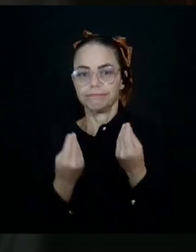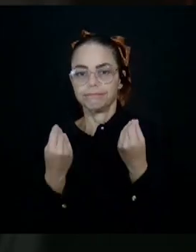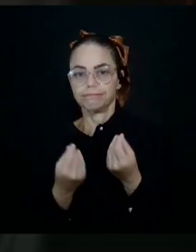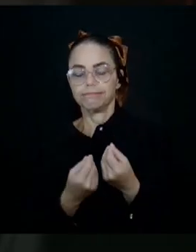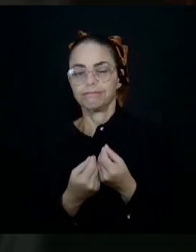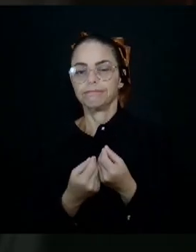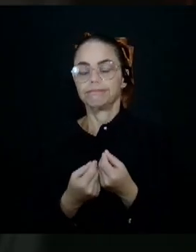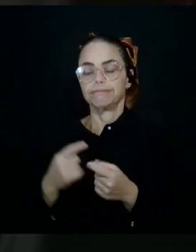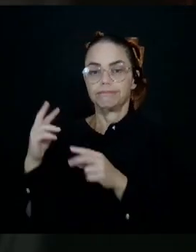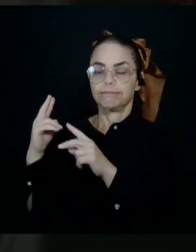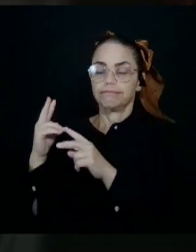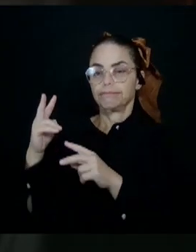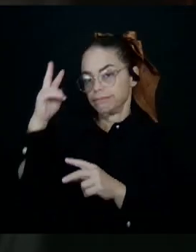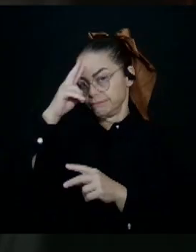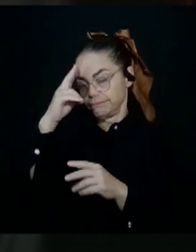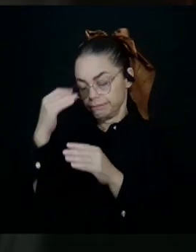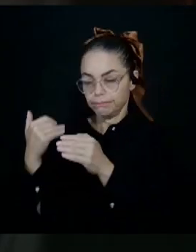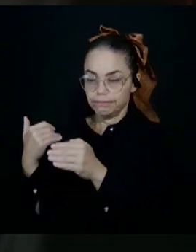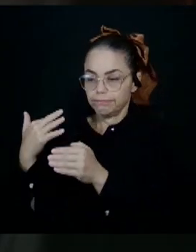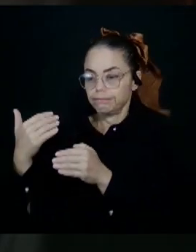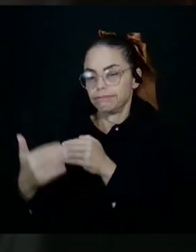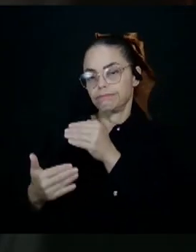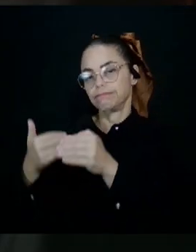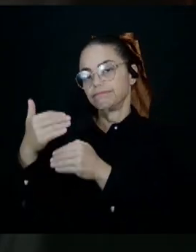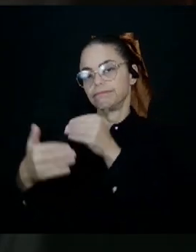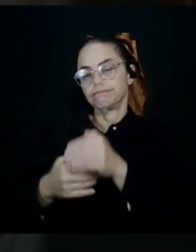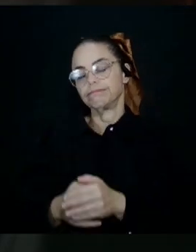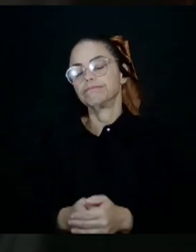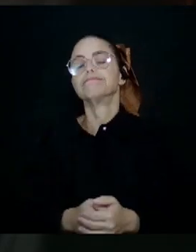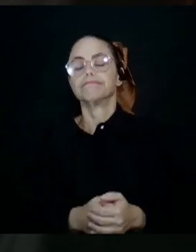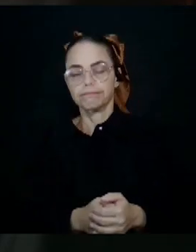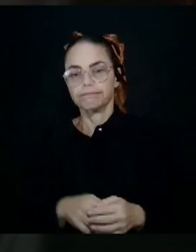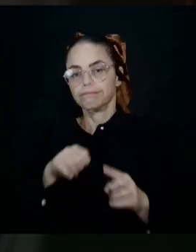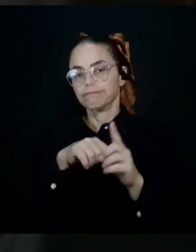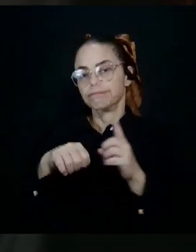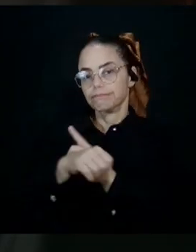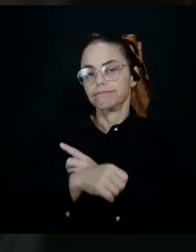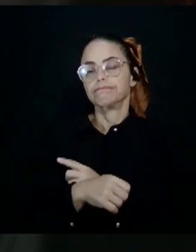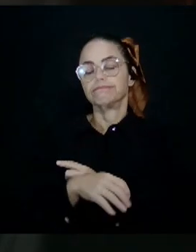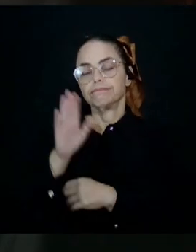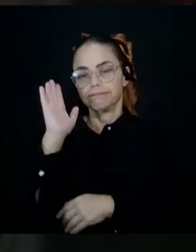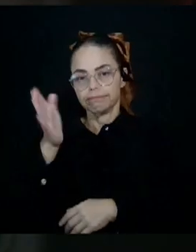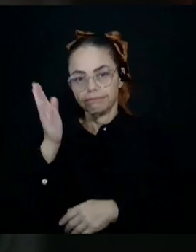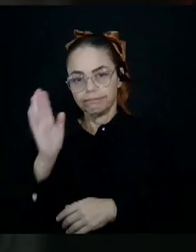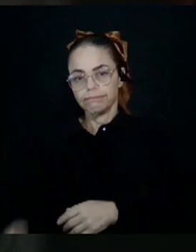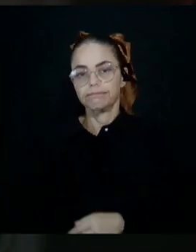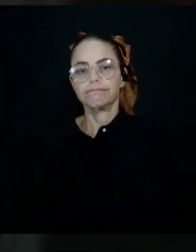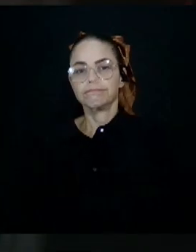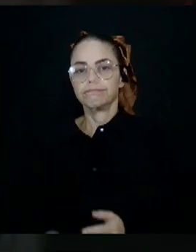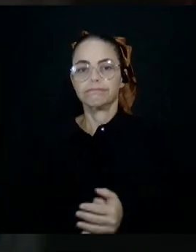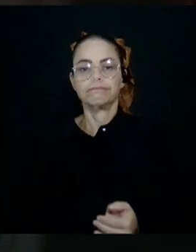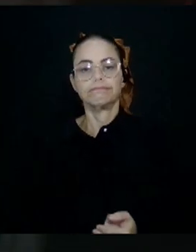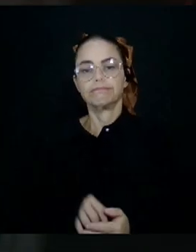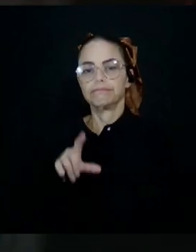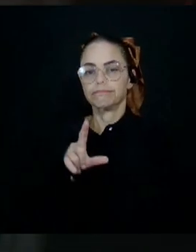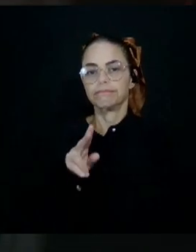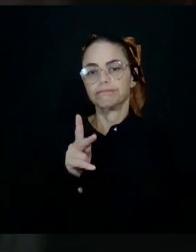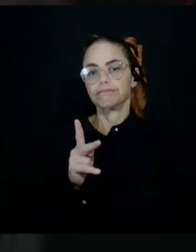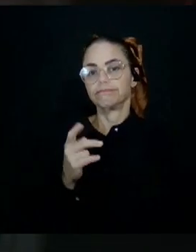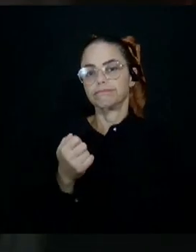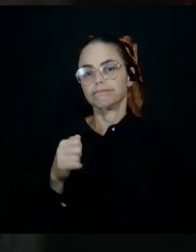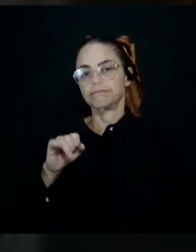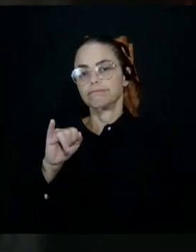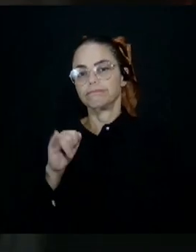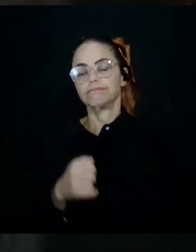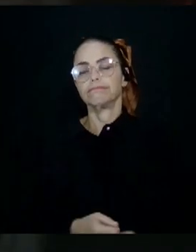aqui a gente fala de várias camadas que são rotuladas. Ô, Lute, como é que a gente pode romper